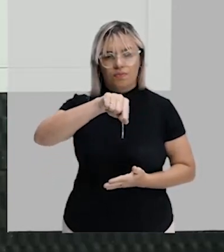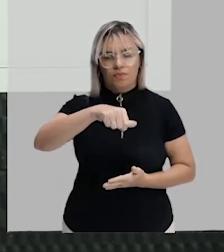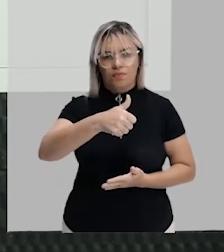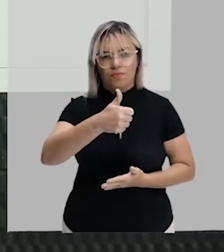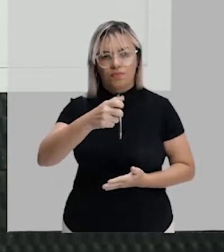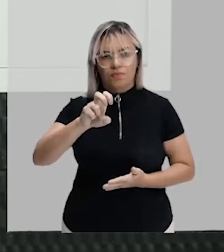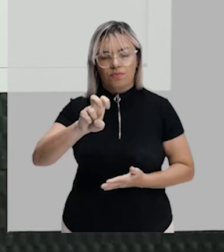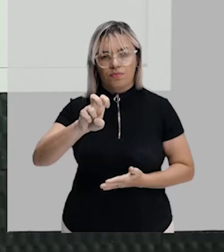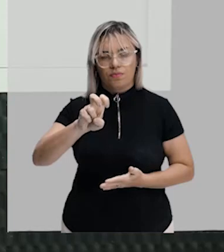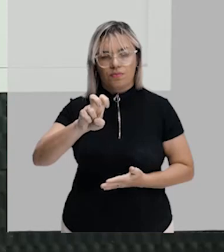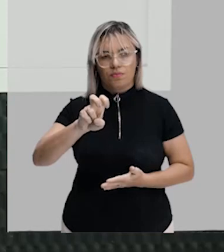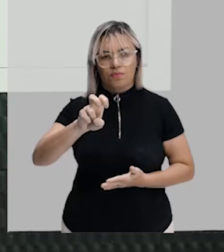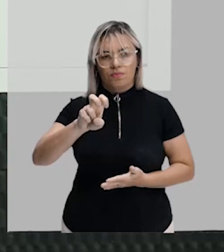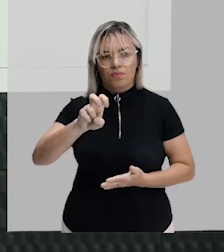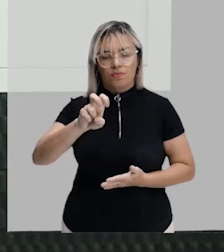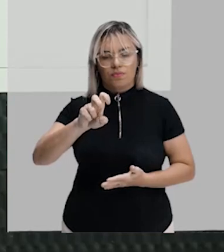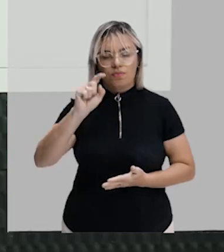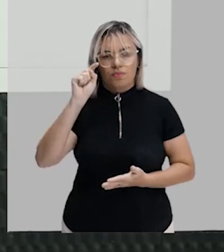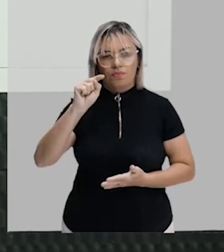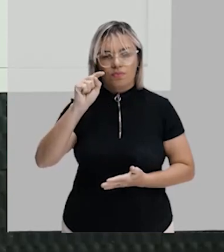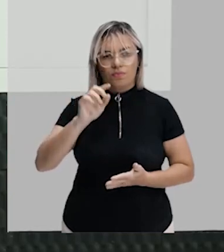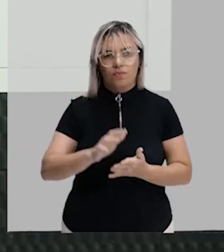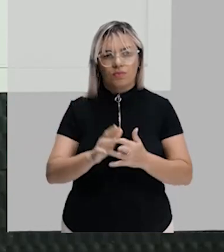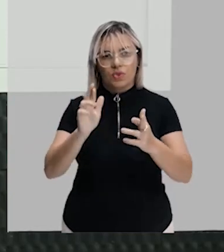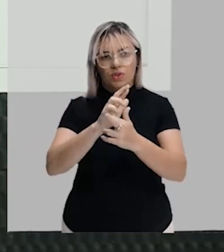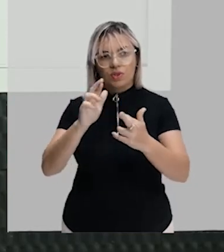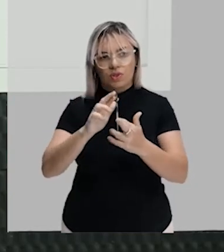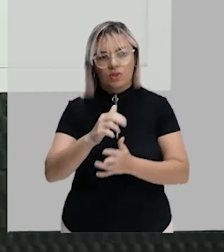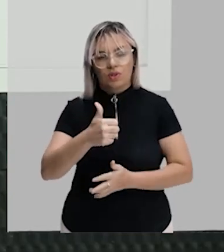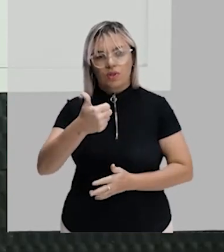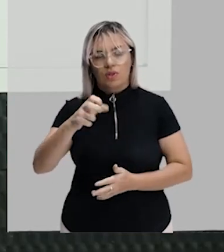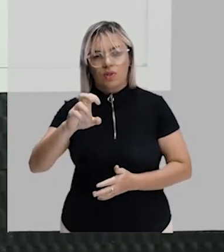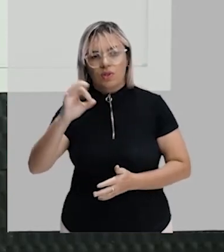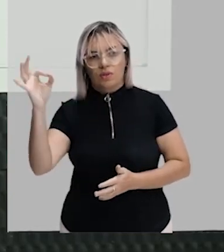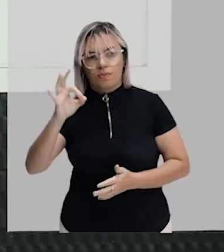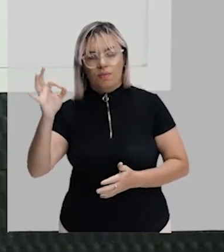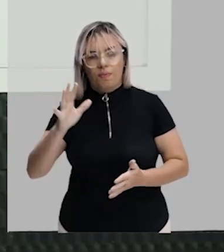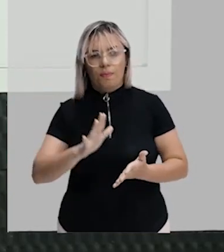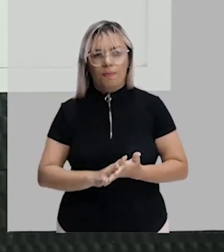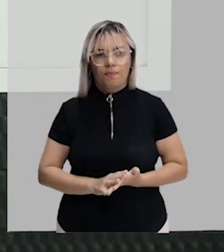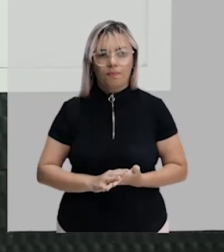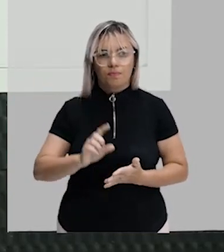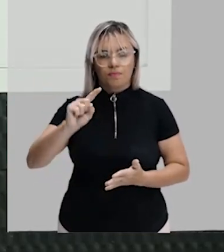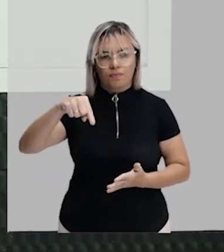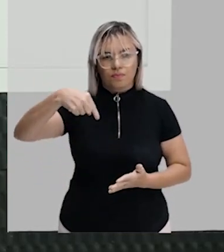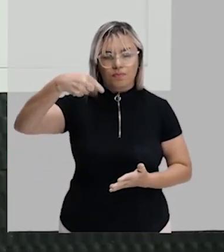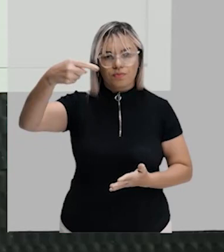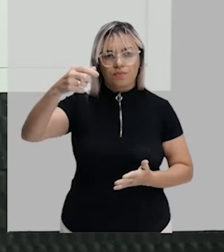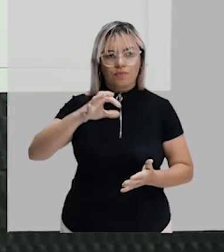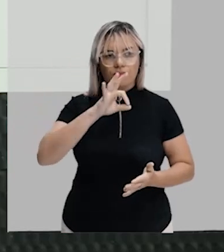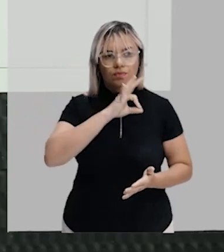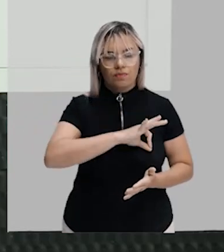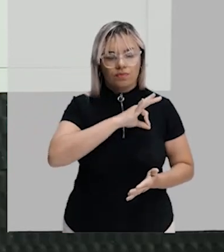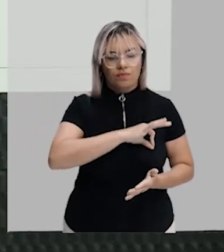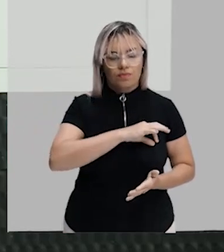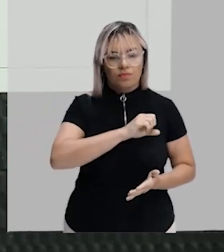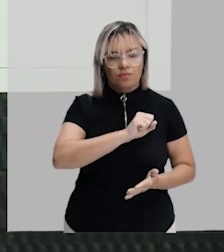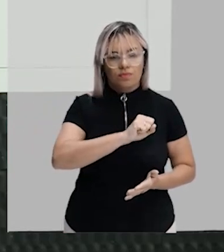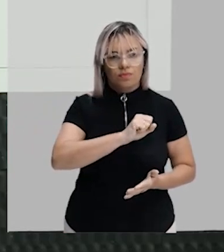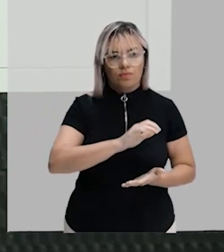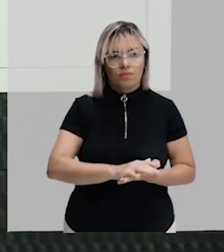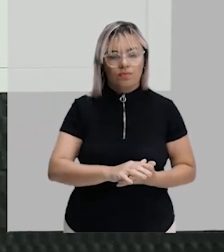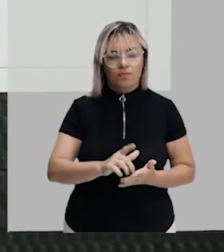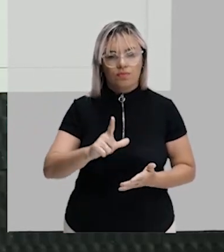de atualização por 15%. 1,15. Certo? Após esse salário S